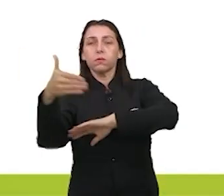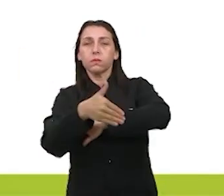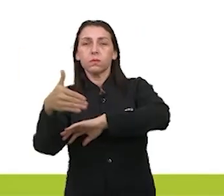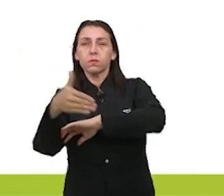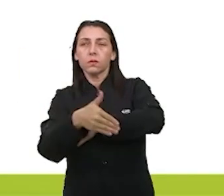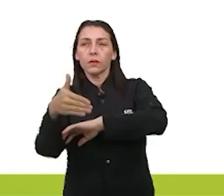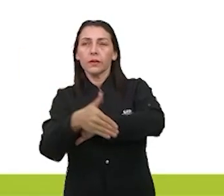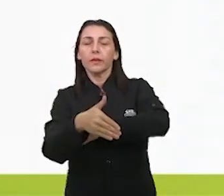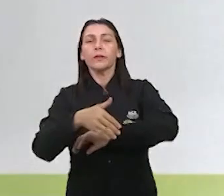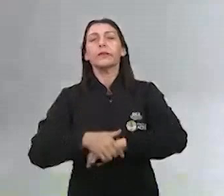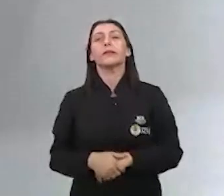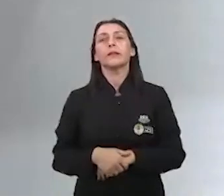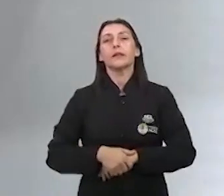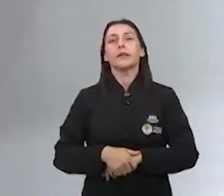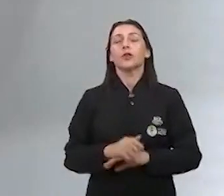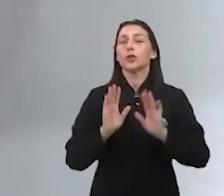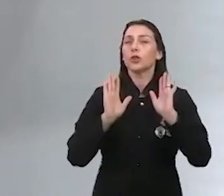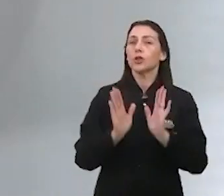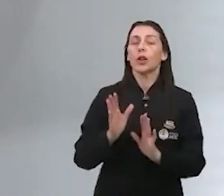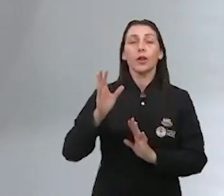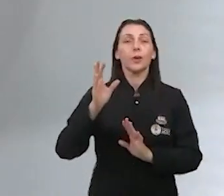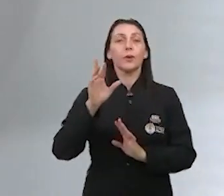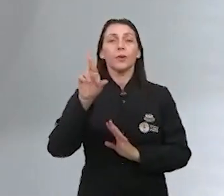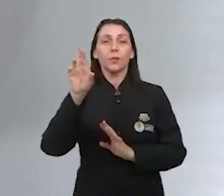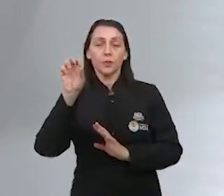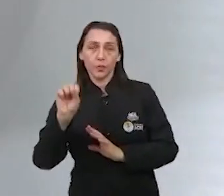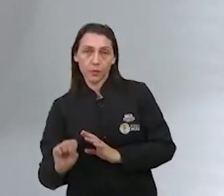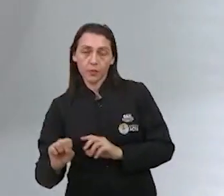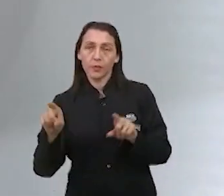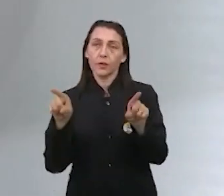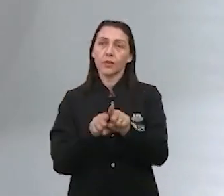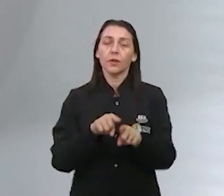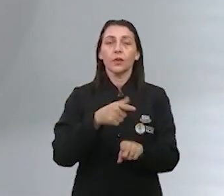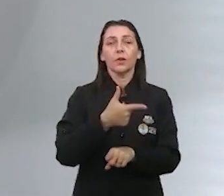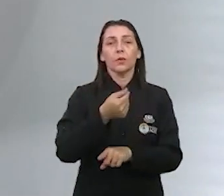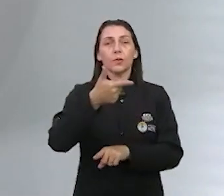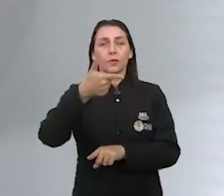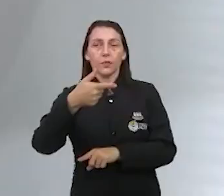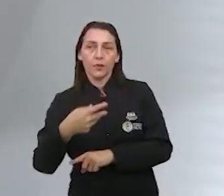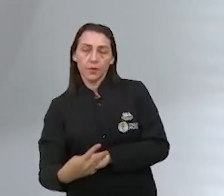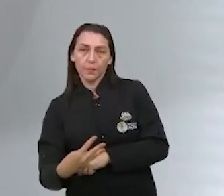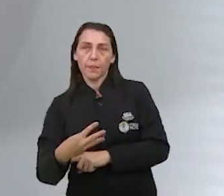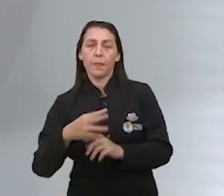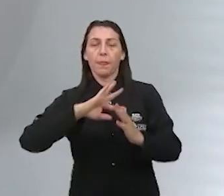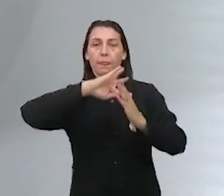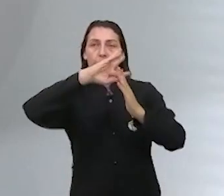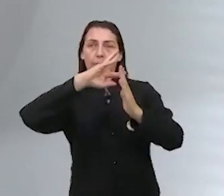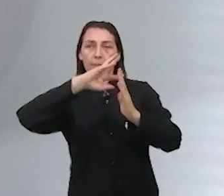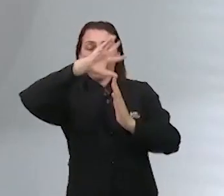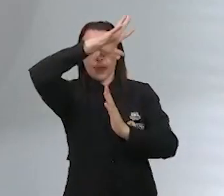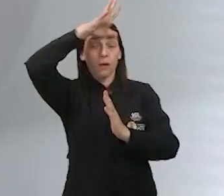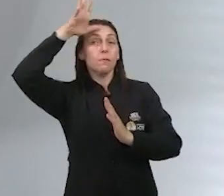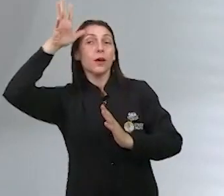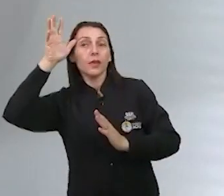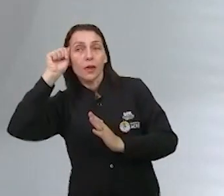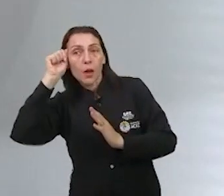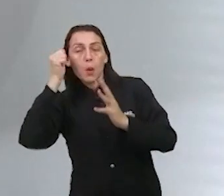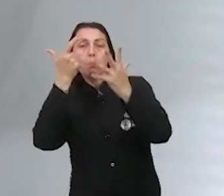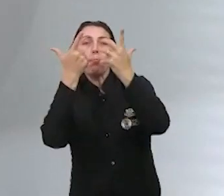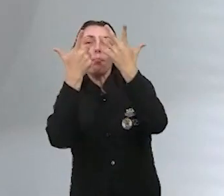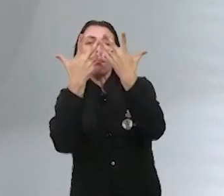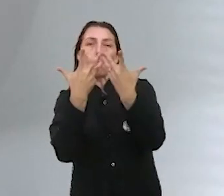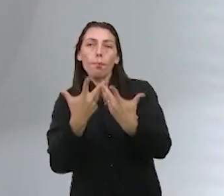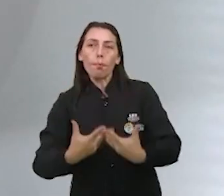frequentes. Citei já o Rio Grande do Sul. Nós tivemos em 2023, a Amazônia passou pela pior seca.